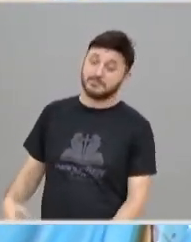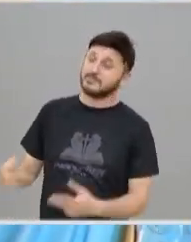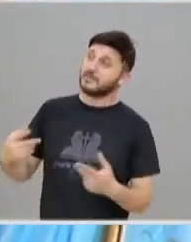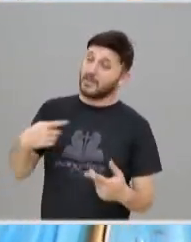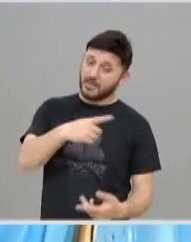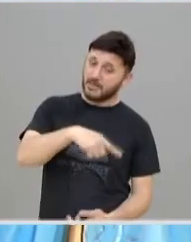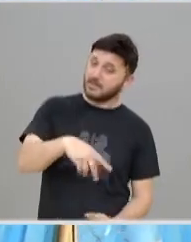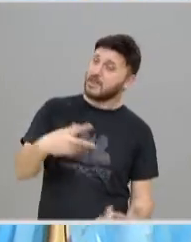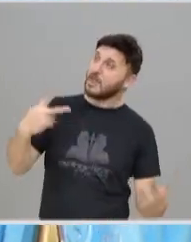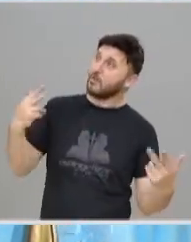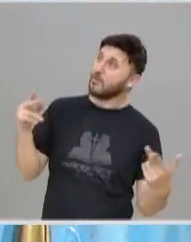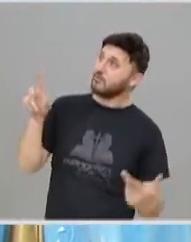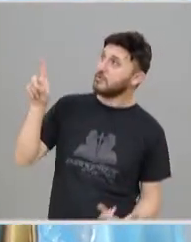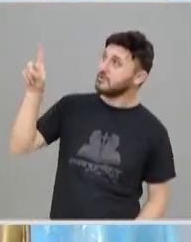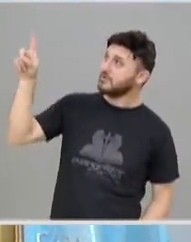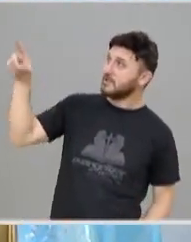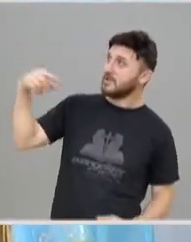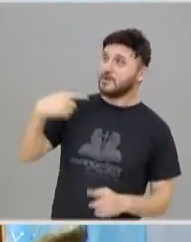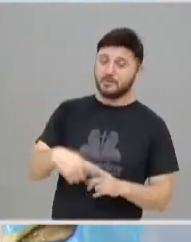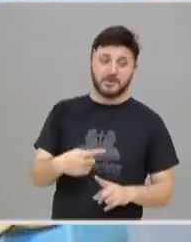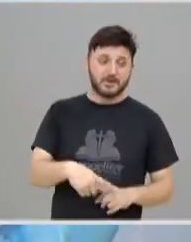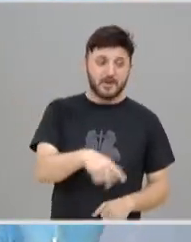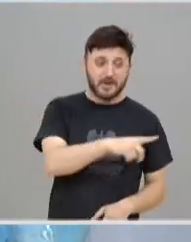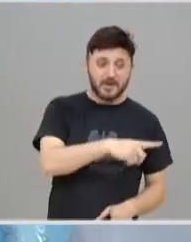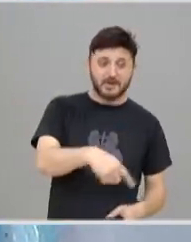terra, por ele nos